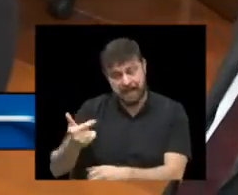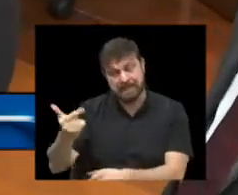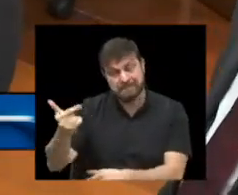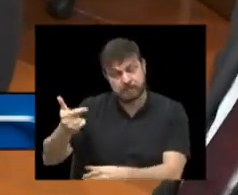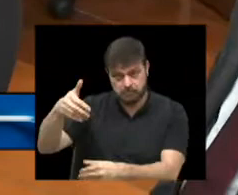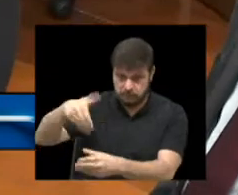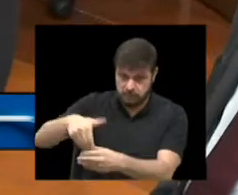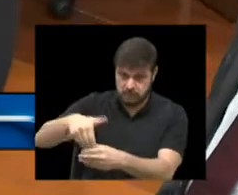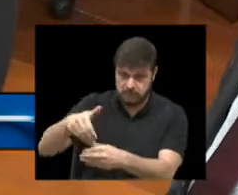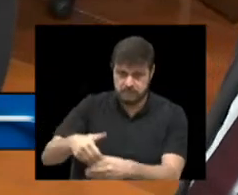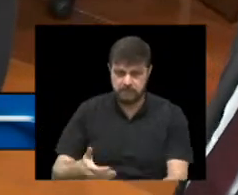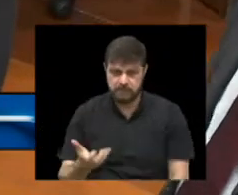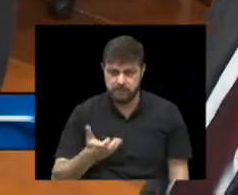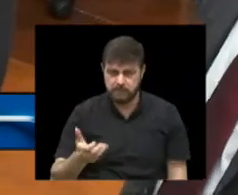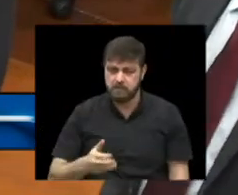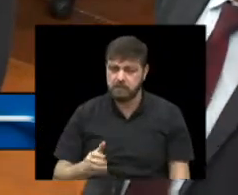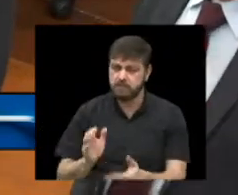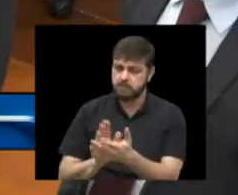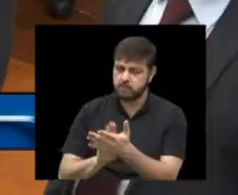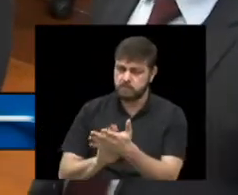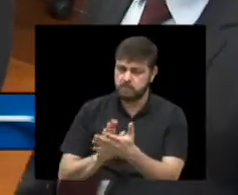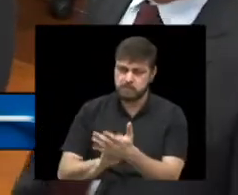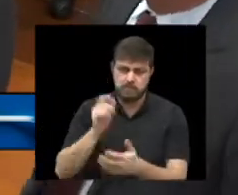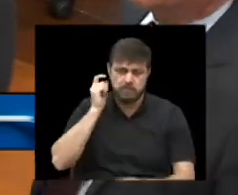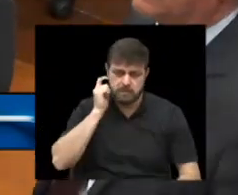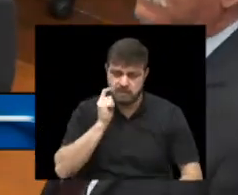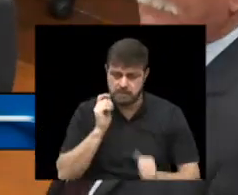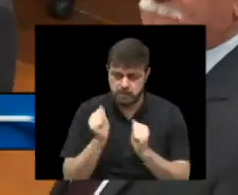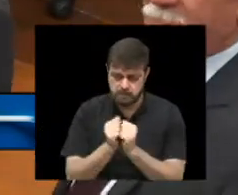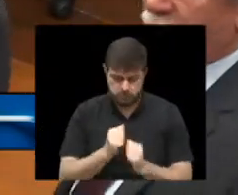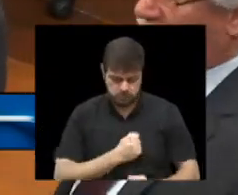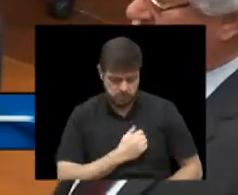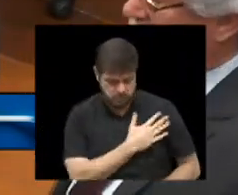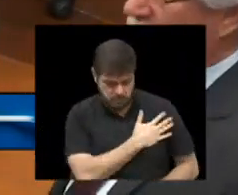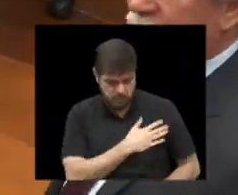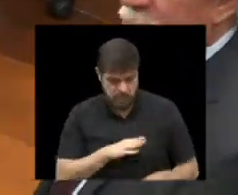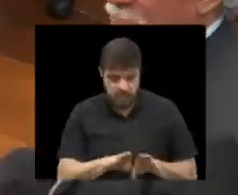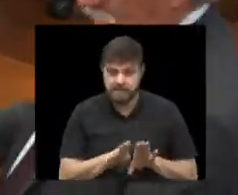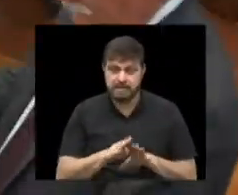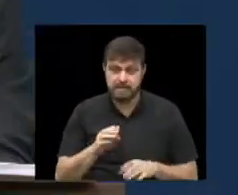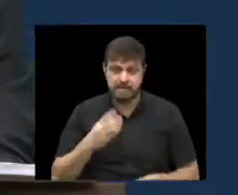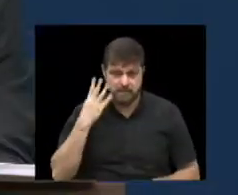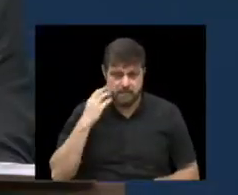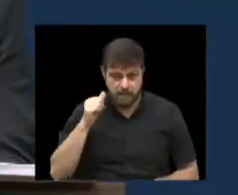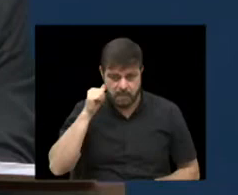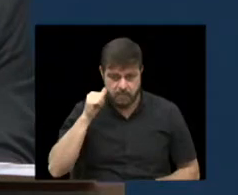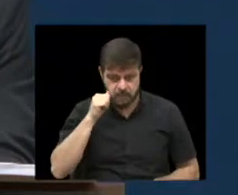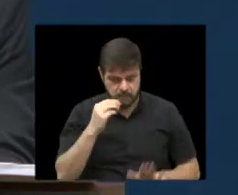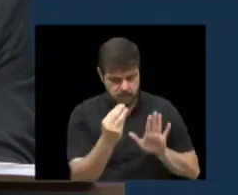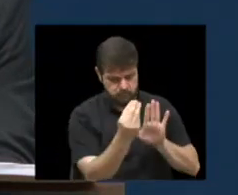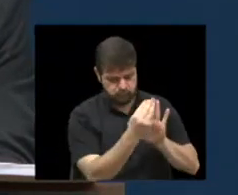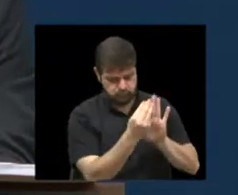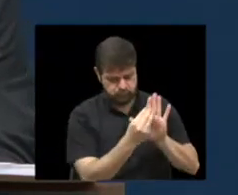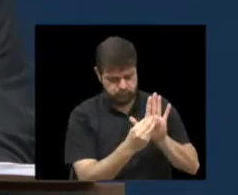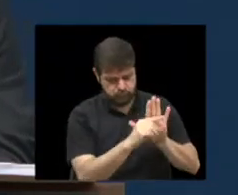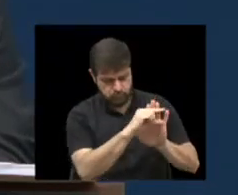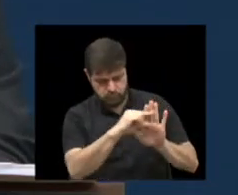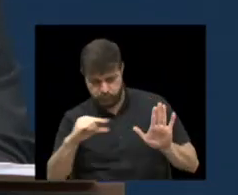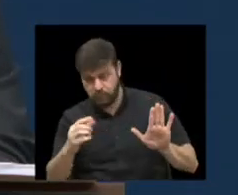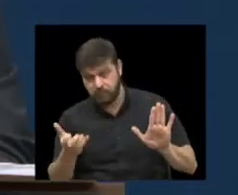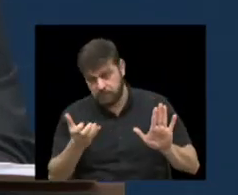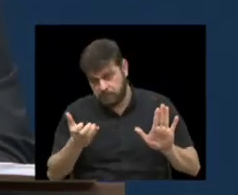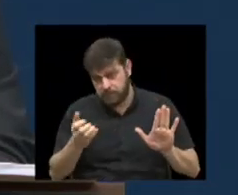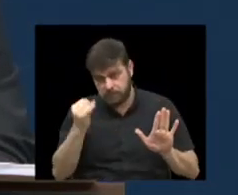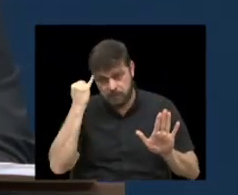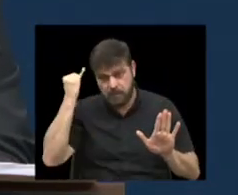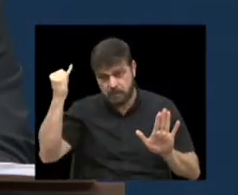apresentadas pelo Marcelo Silva, pelo Tenente Santini e pela vereadora Mariana Conte. Muito obrigado, nobre vereador, que